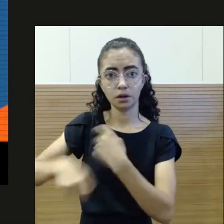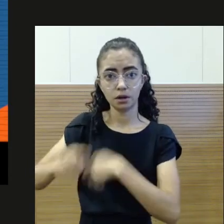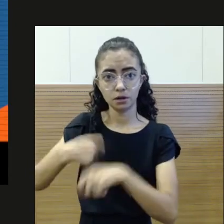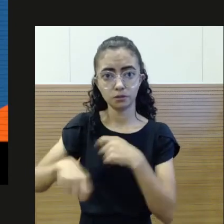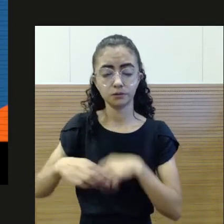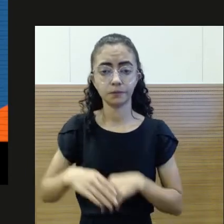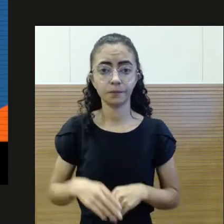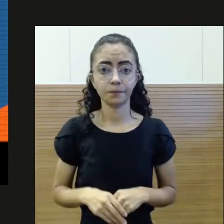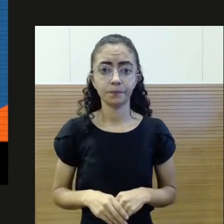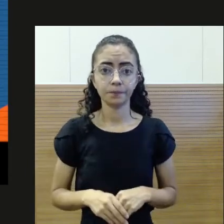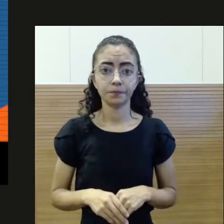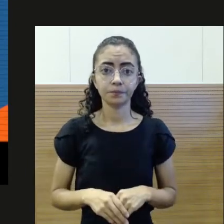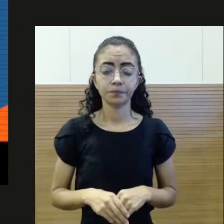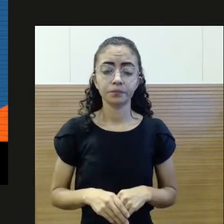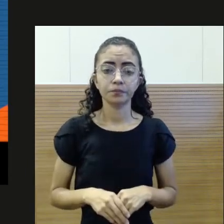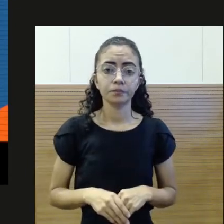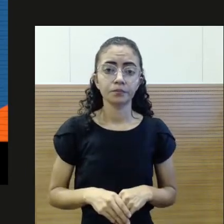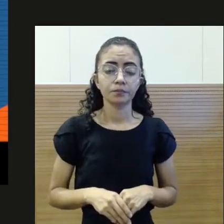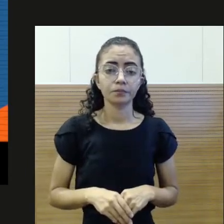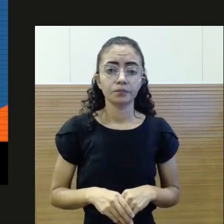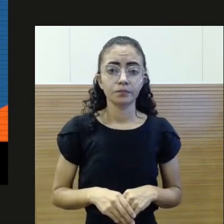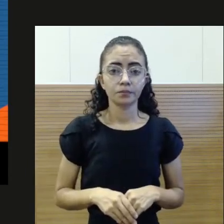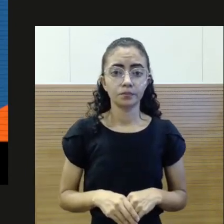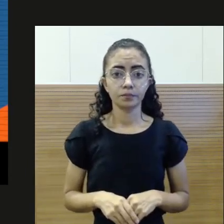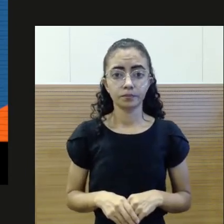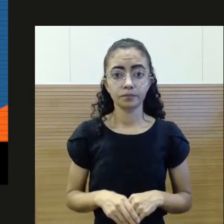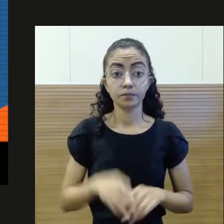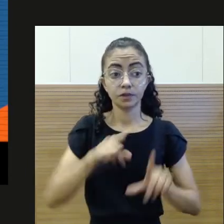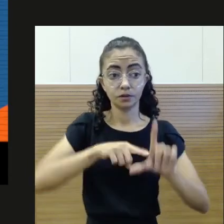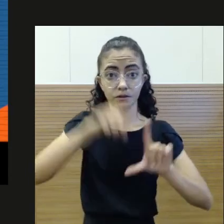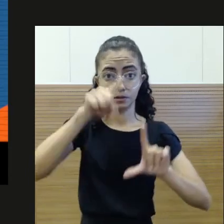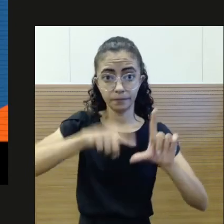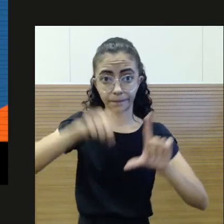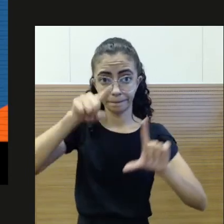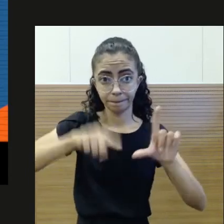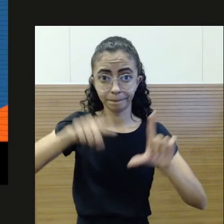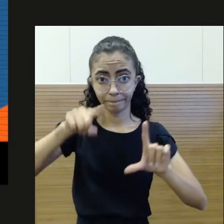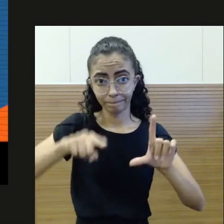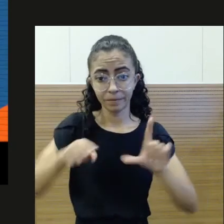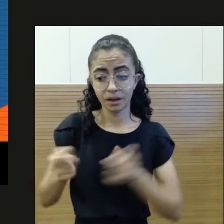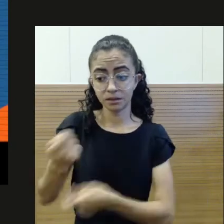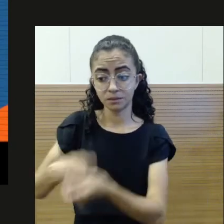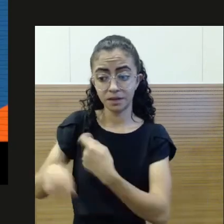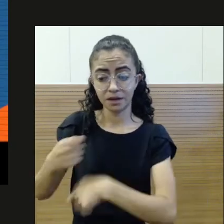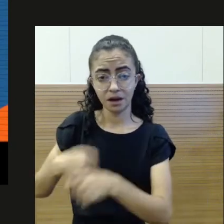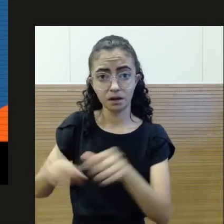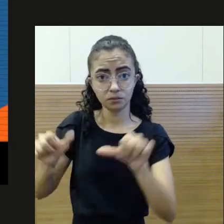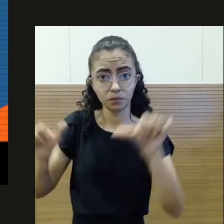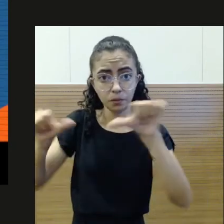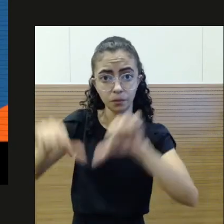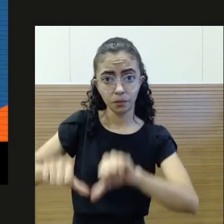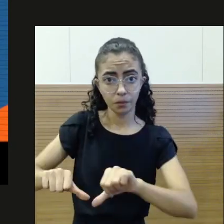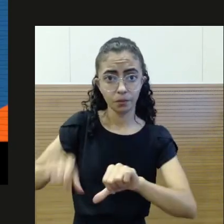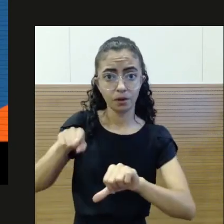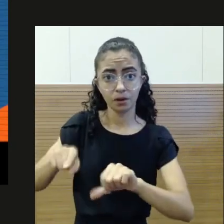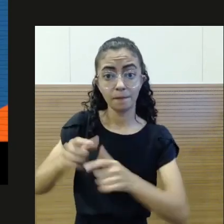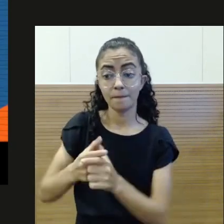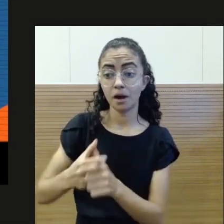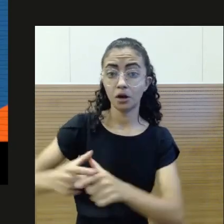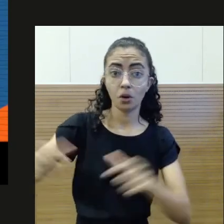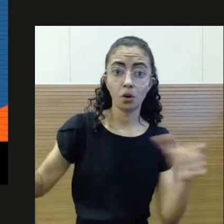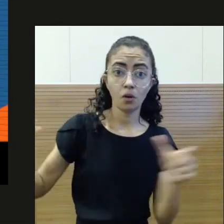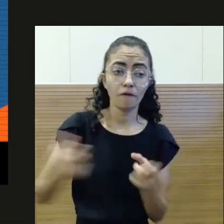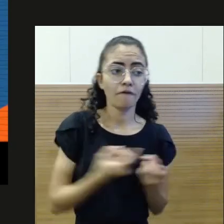que mede quão desregulado está o mercado, que quanto mais desregulado está o mercado, maior são as vendas de produtos